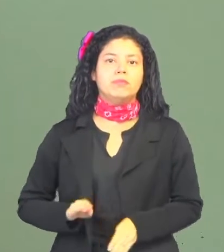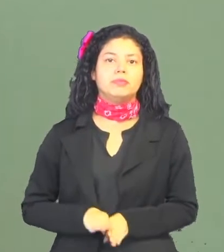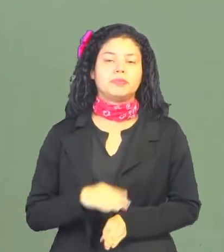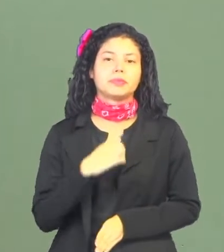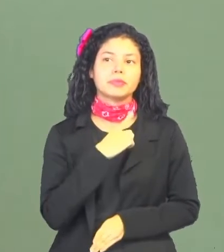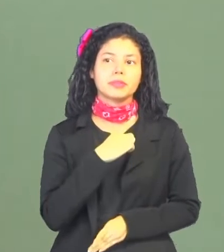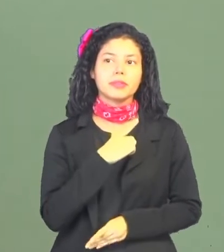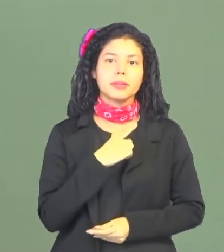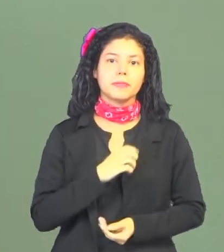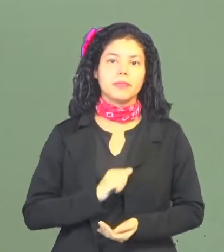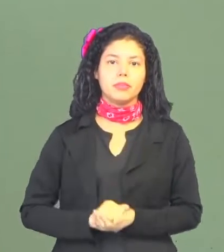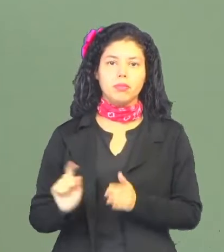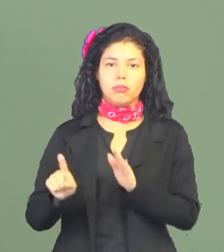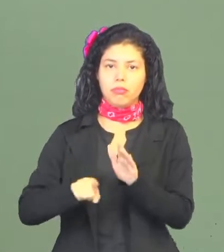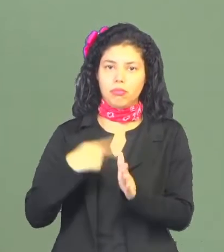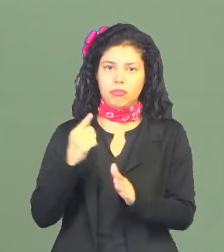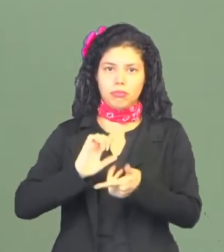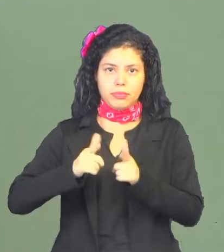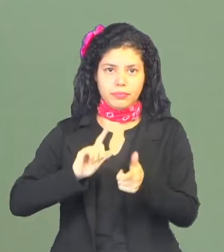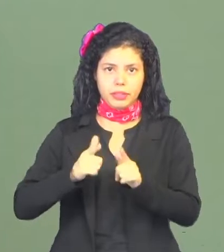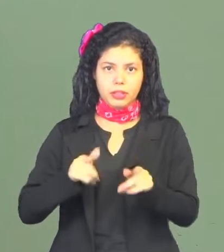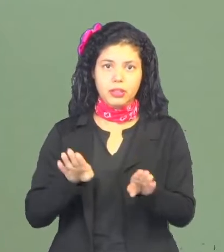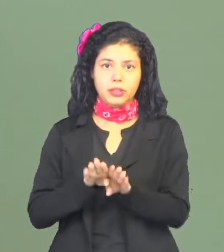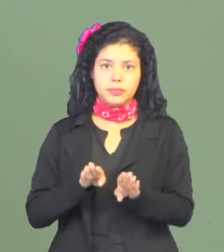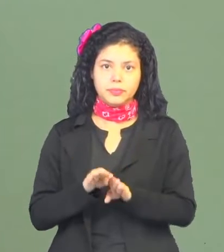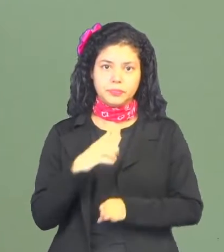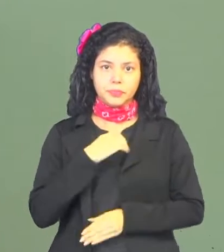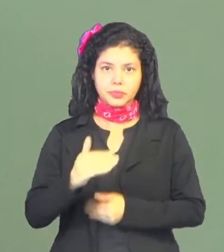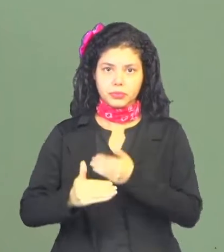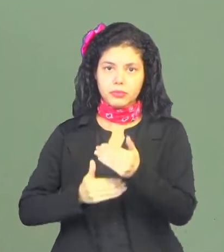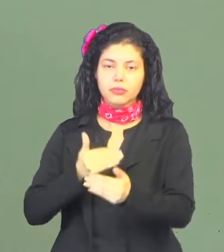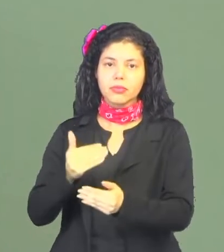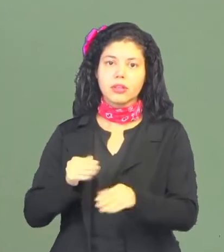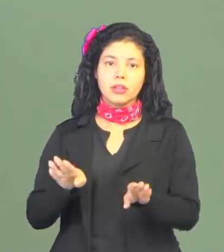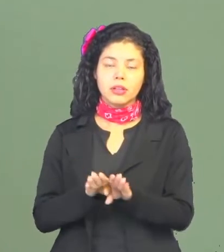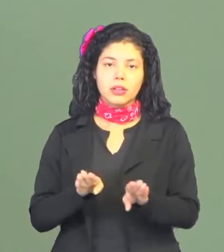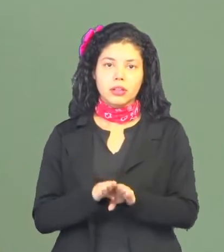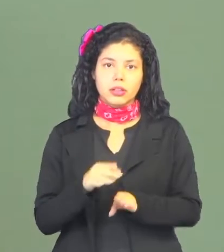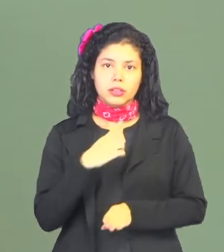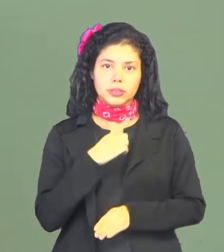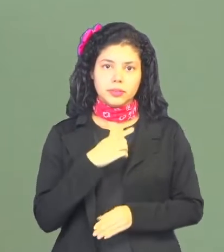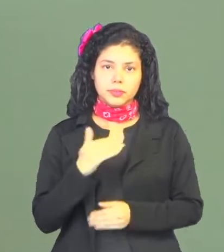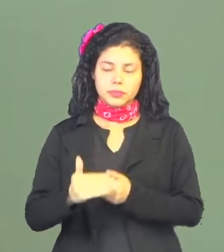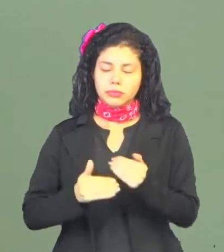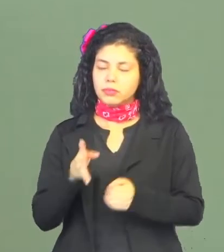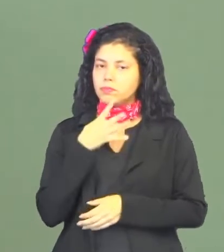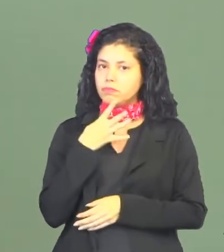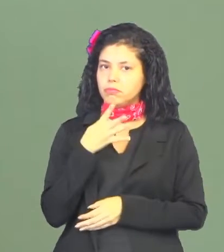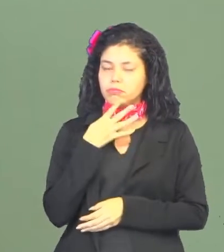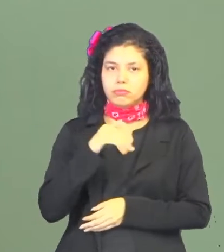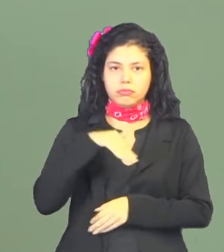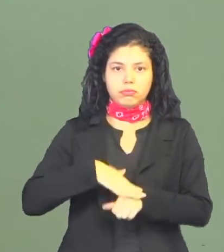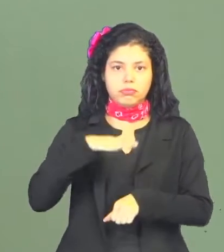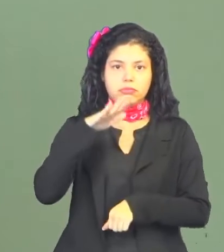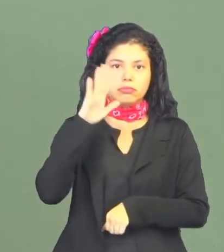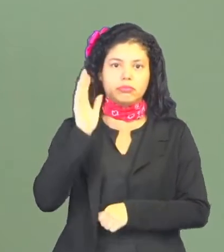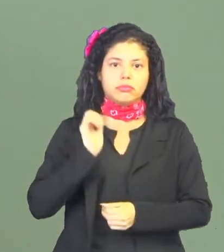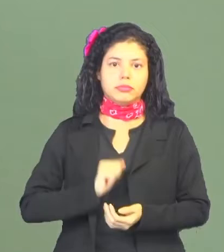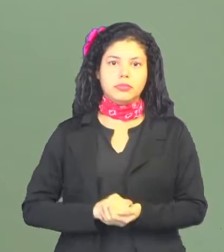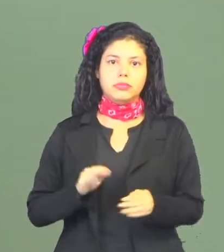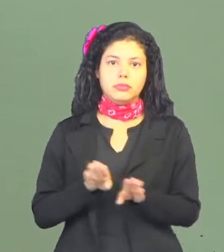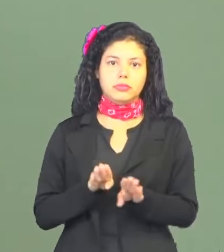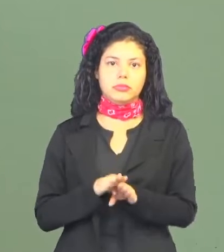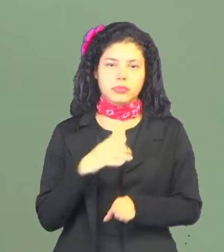Educação Básica ali com as primeiras letras então a gente já vai fazer nesse processo para gente ir conhecendo o idioma